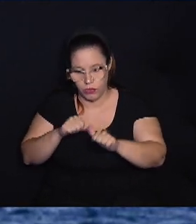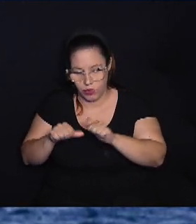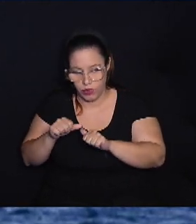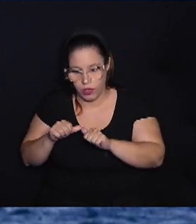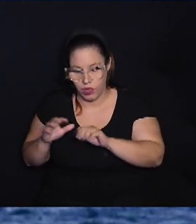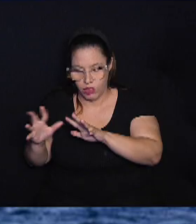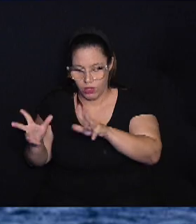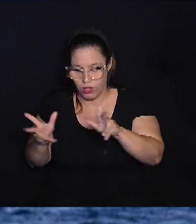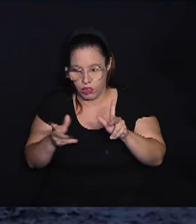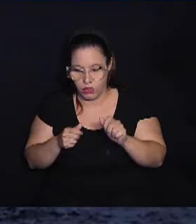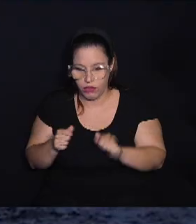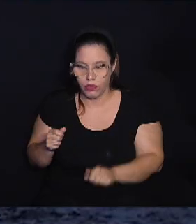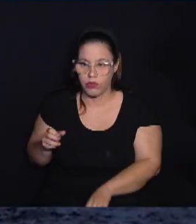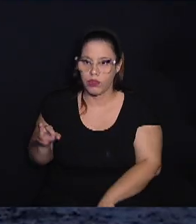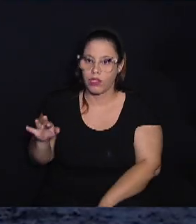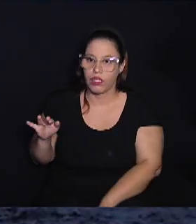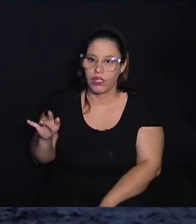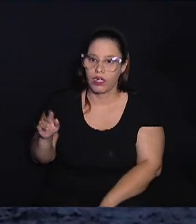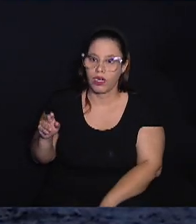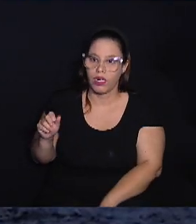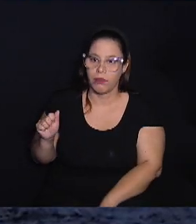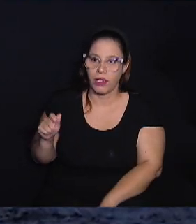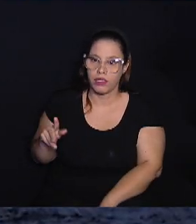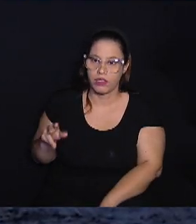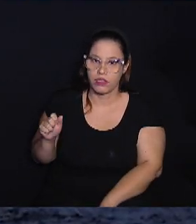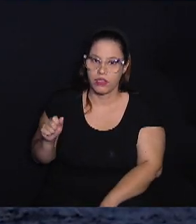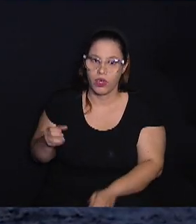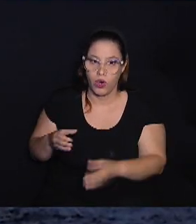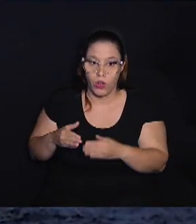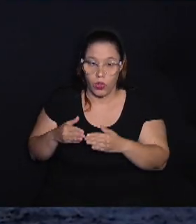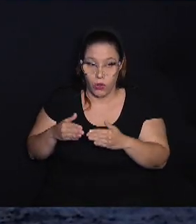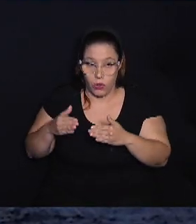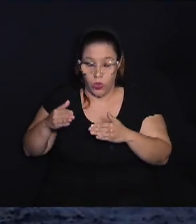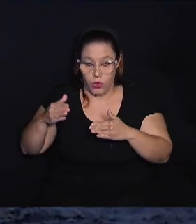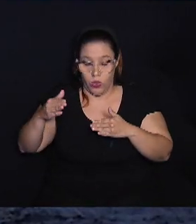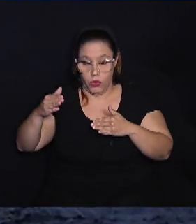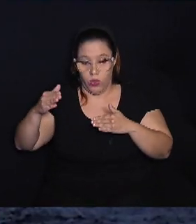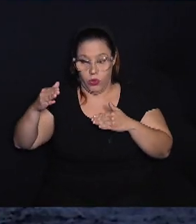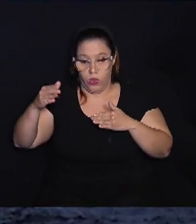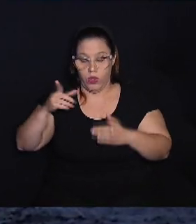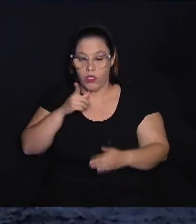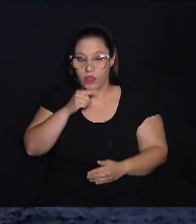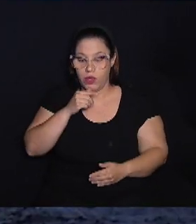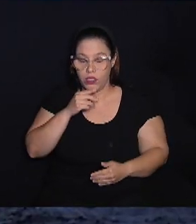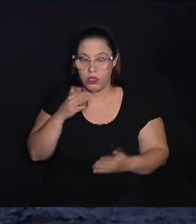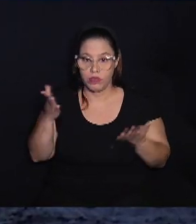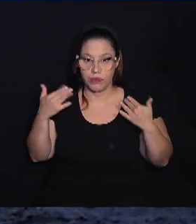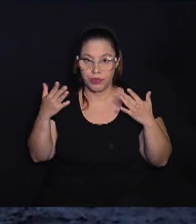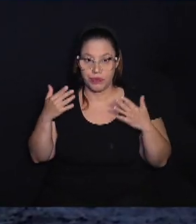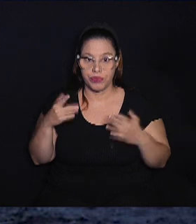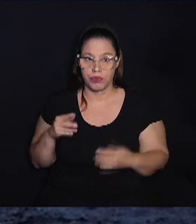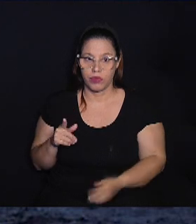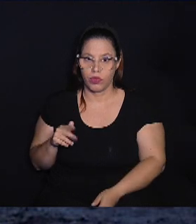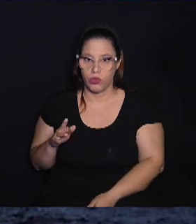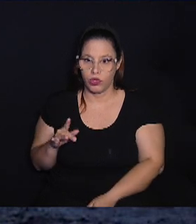conta esse fenômeno. Com o aumento das temperaturas dos oceanos, as camadas de gelo da Antártida estão derretendo, o que